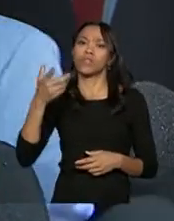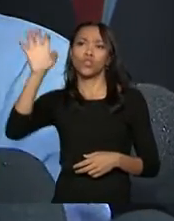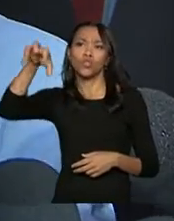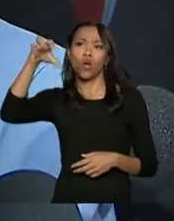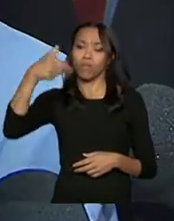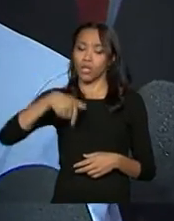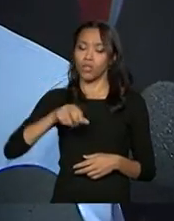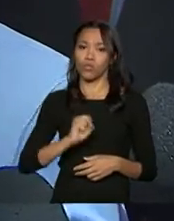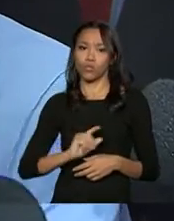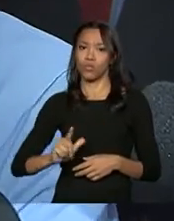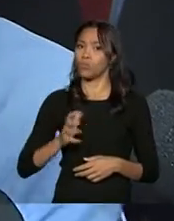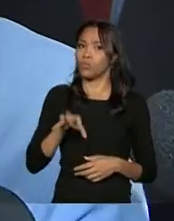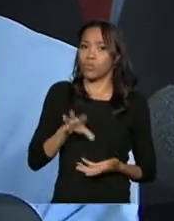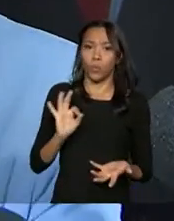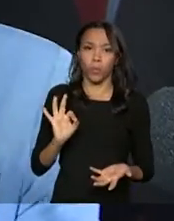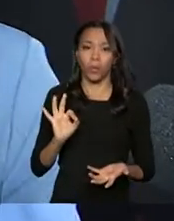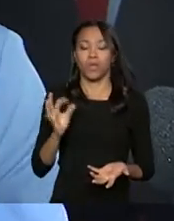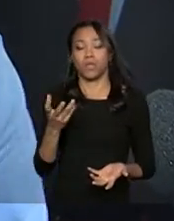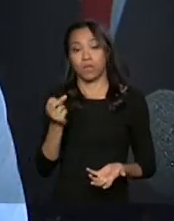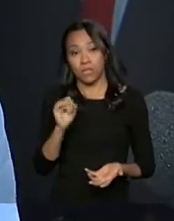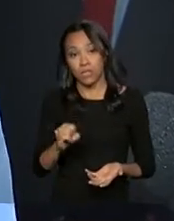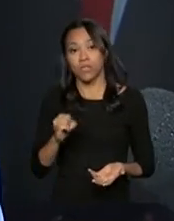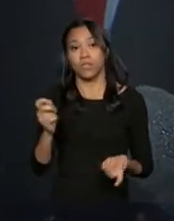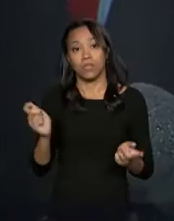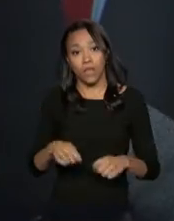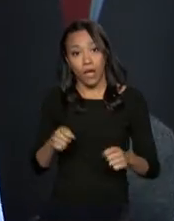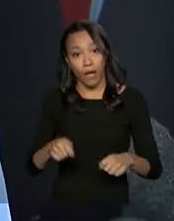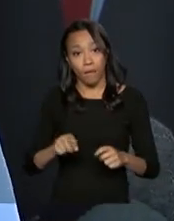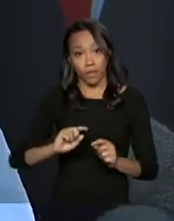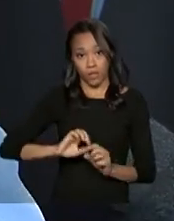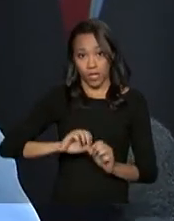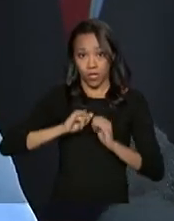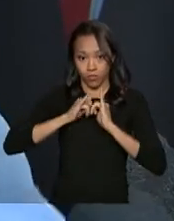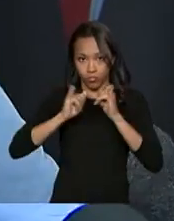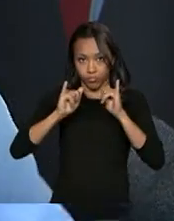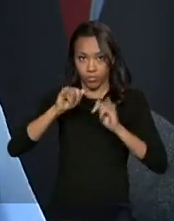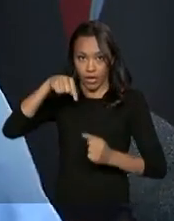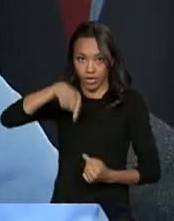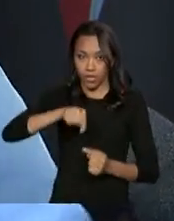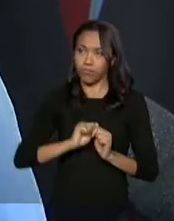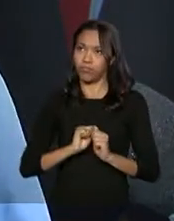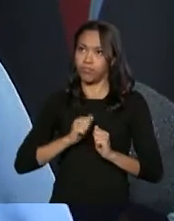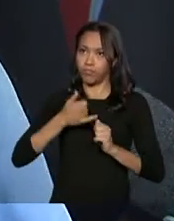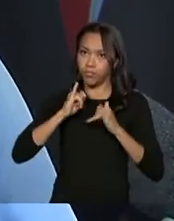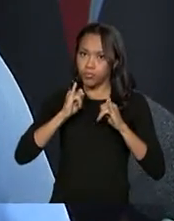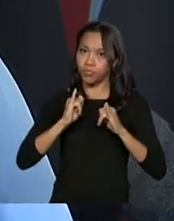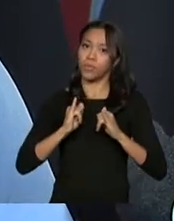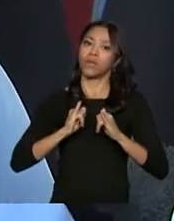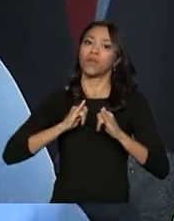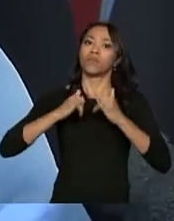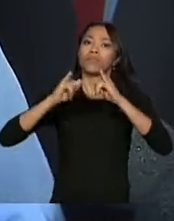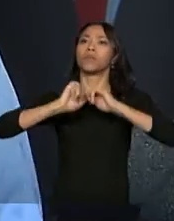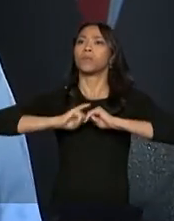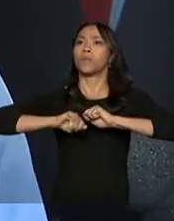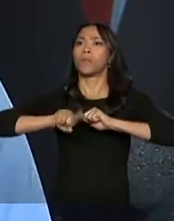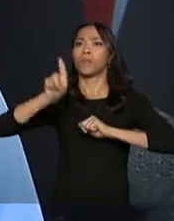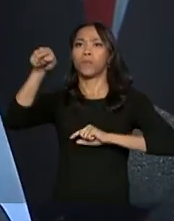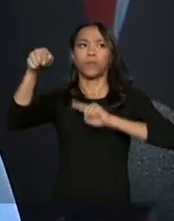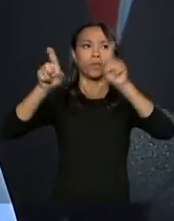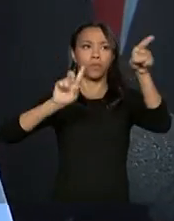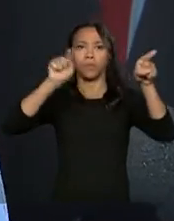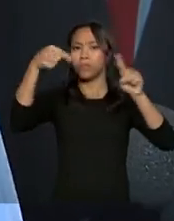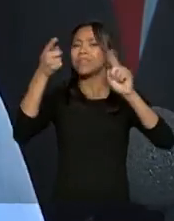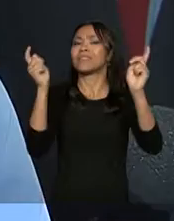você tiver capacidade de transmitir energia de um lugar para o outro, você garante o abastecimento do país. Além